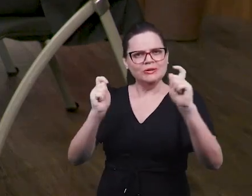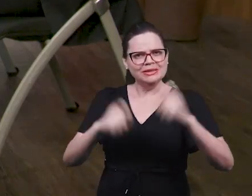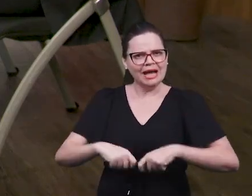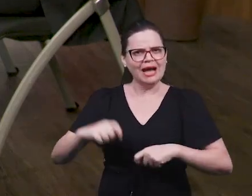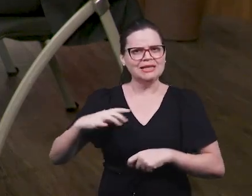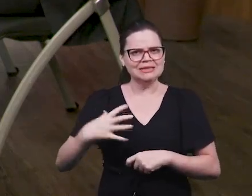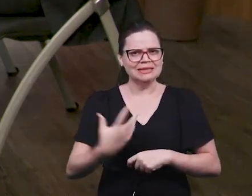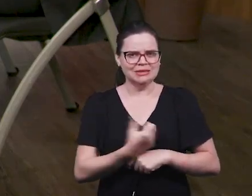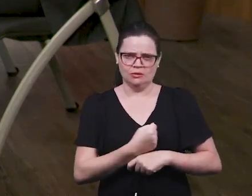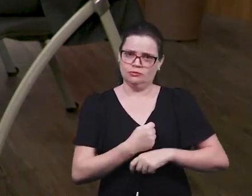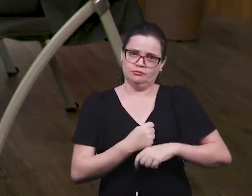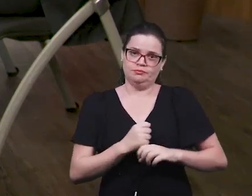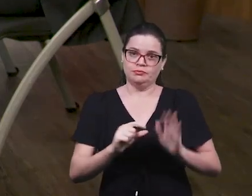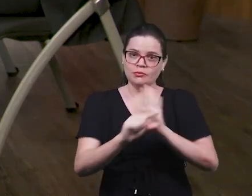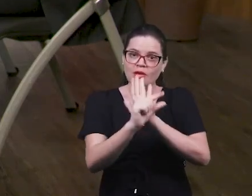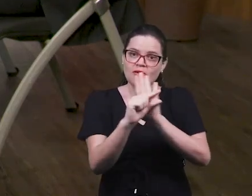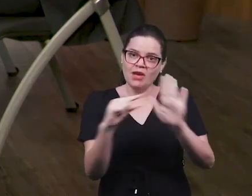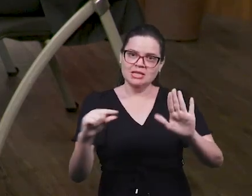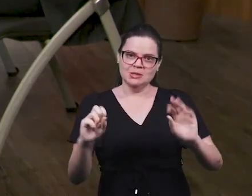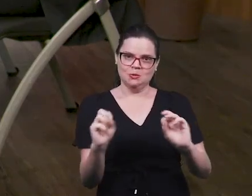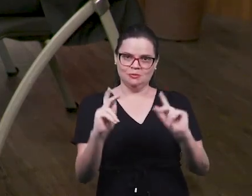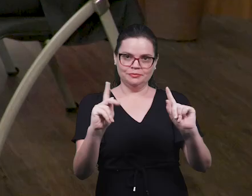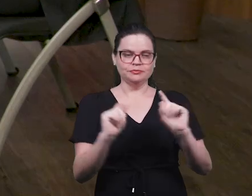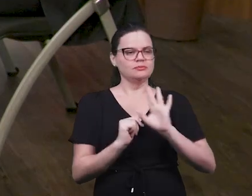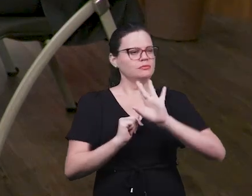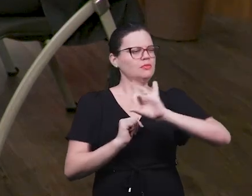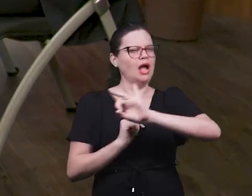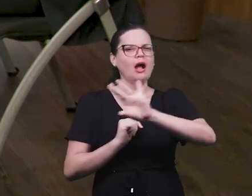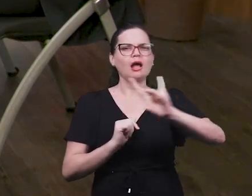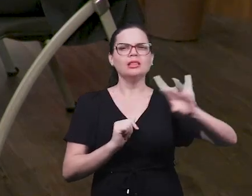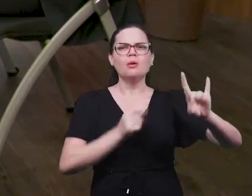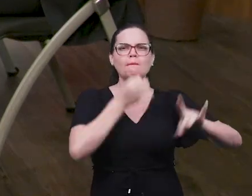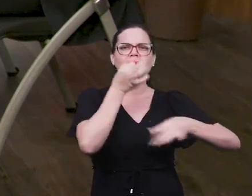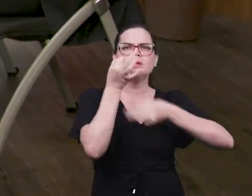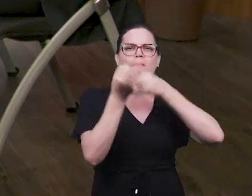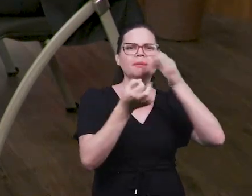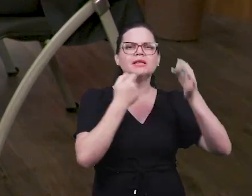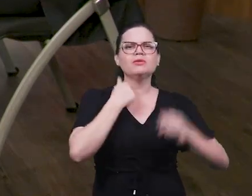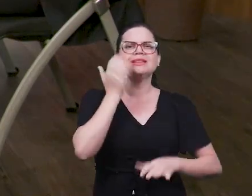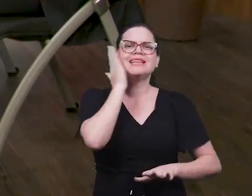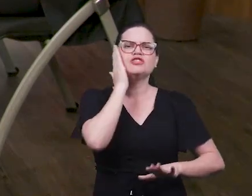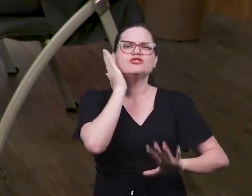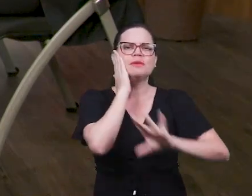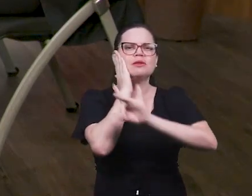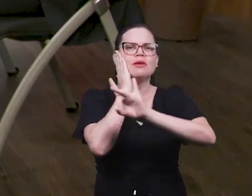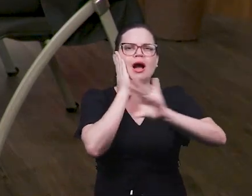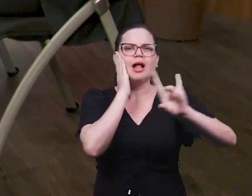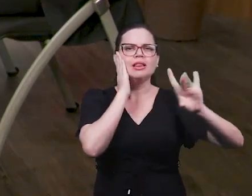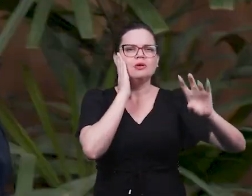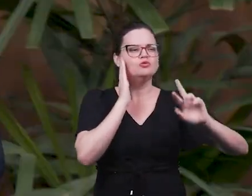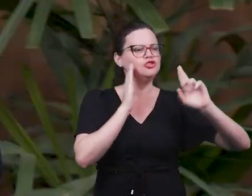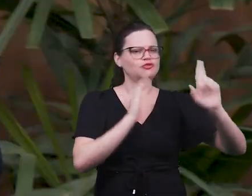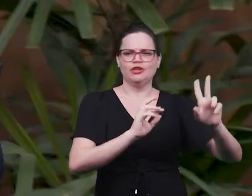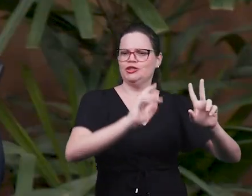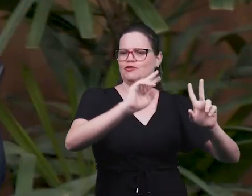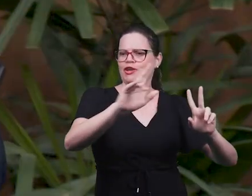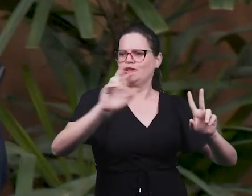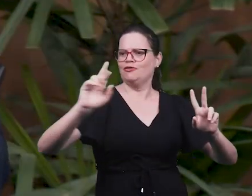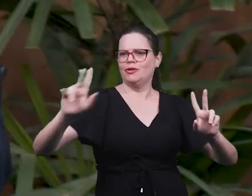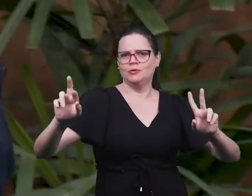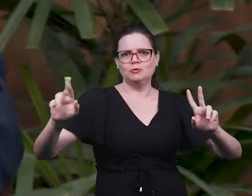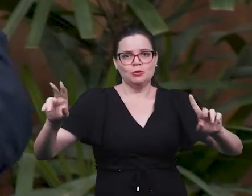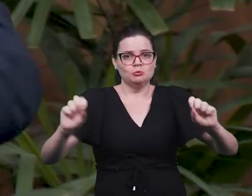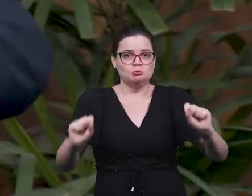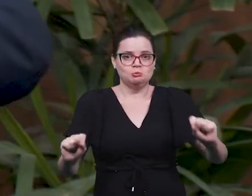e cada um ter a sua particular interpretação. E as pessoas podem, e fazem isto de